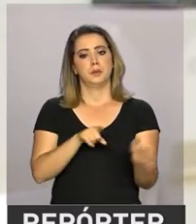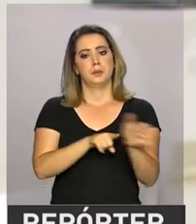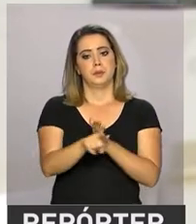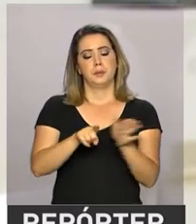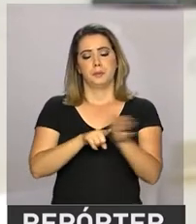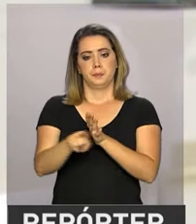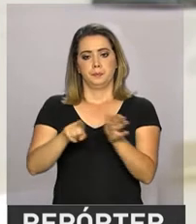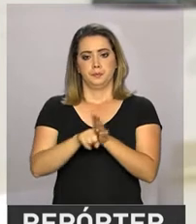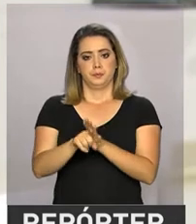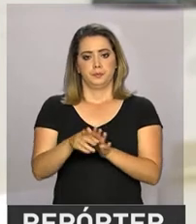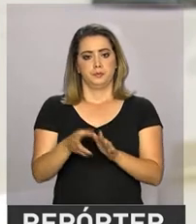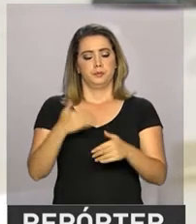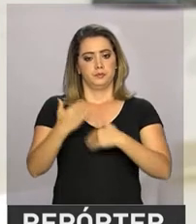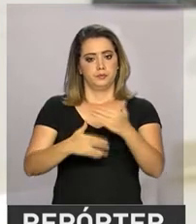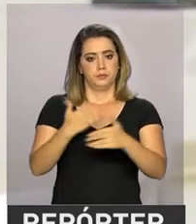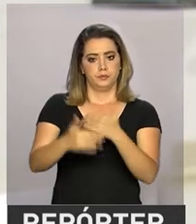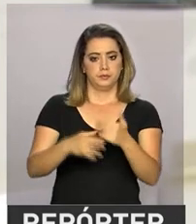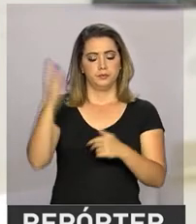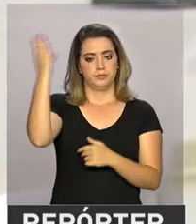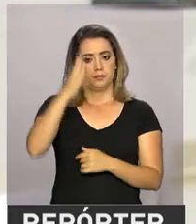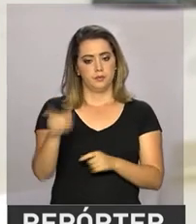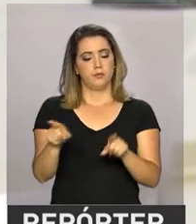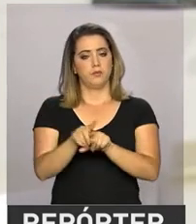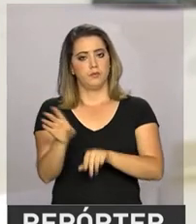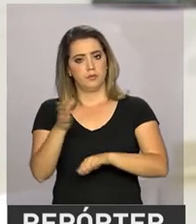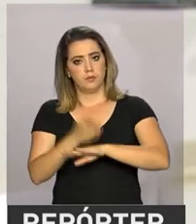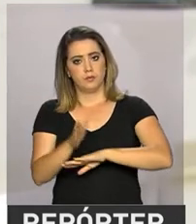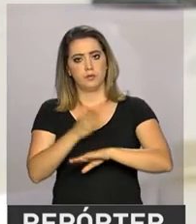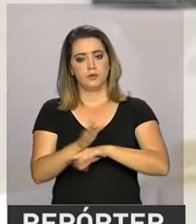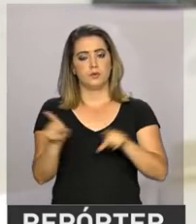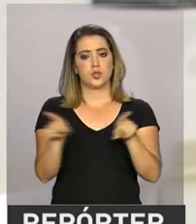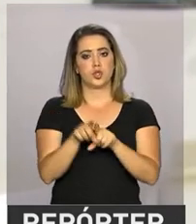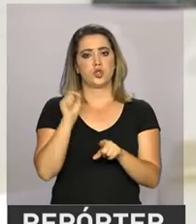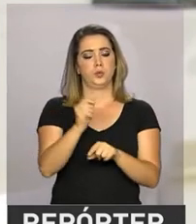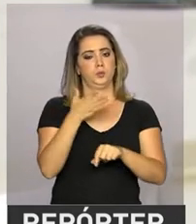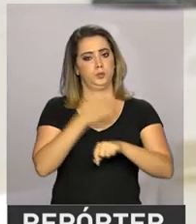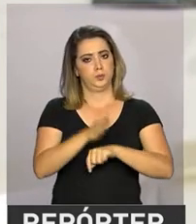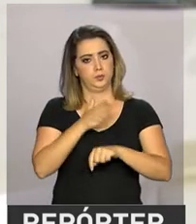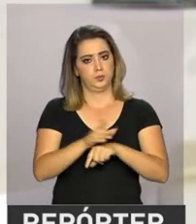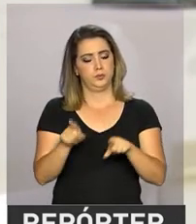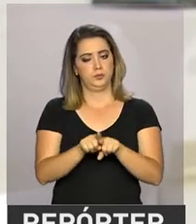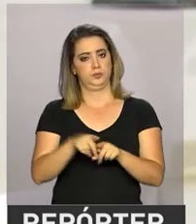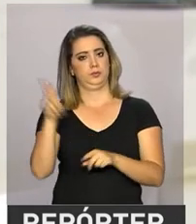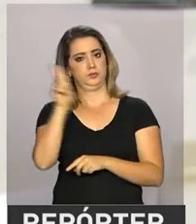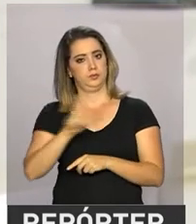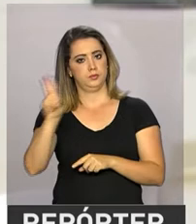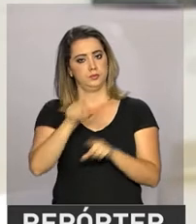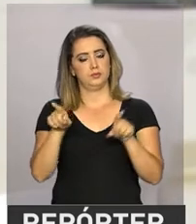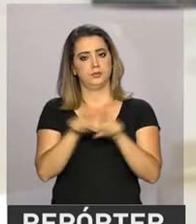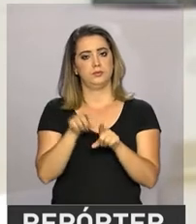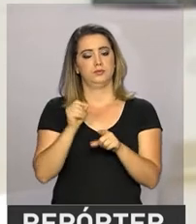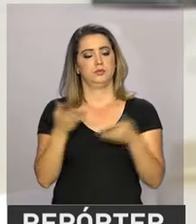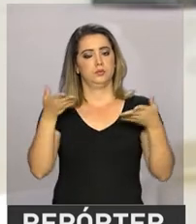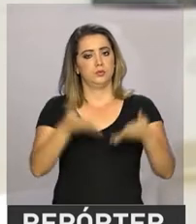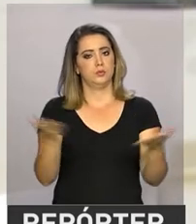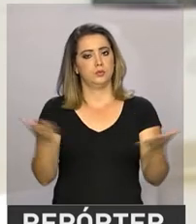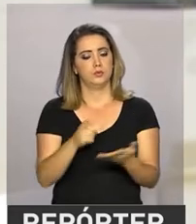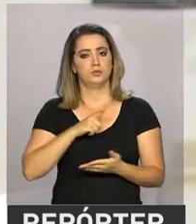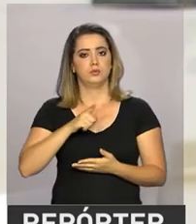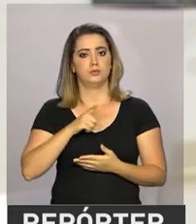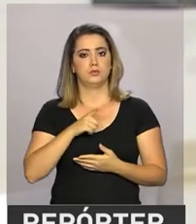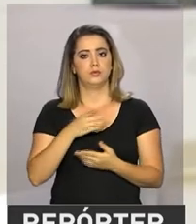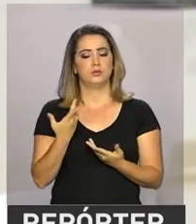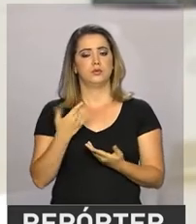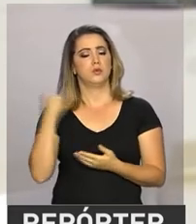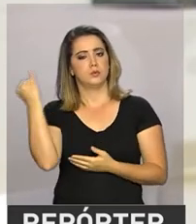no brasil e também projetos de capacitação tanto de profissionais quanto de universidades para que hoje tenhamos os talentos